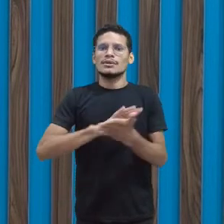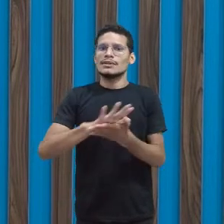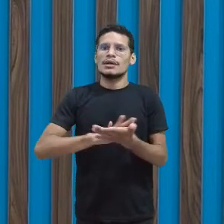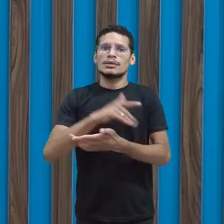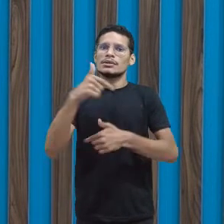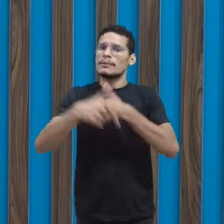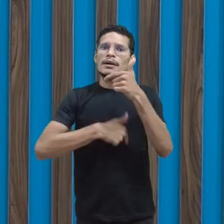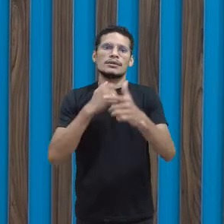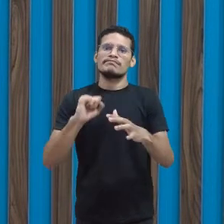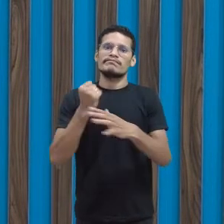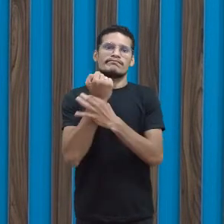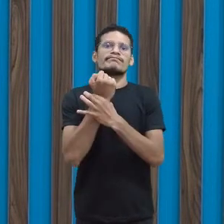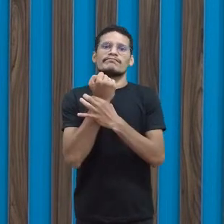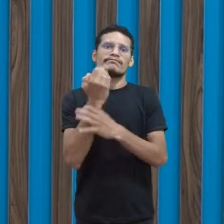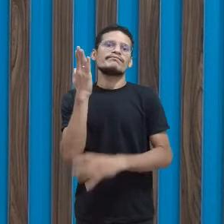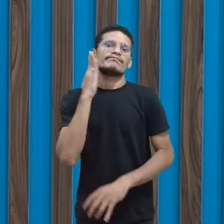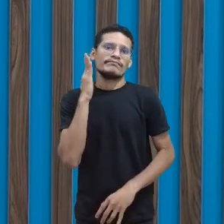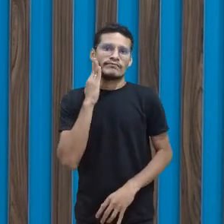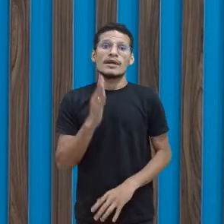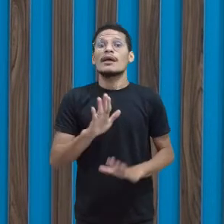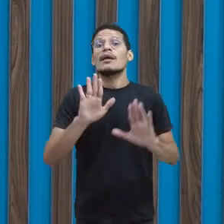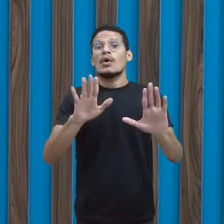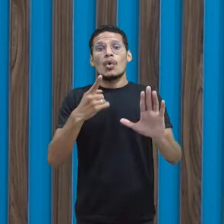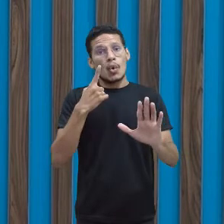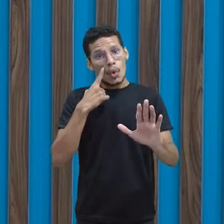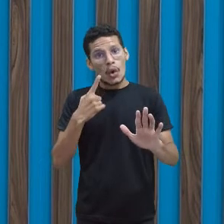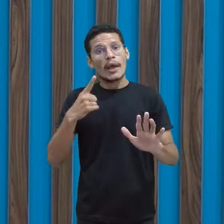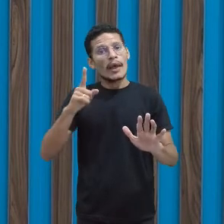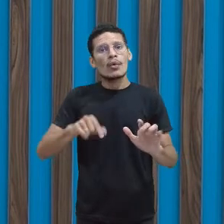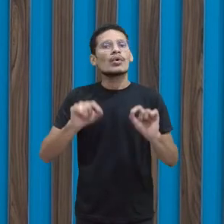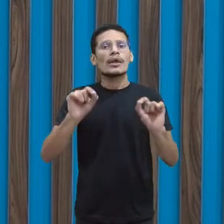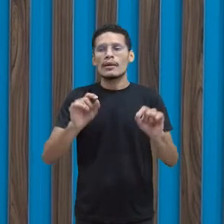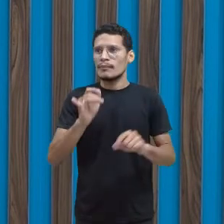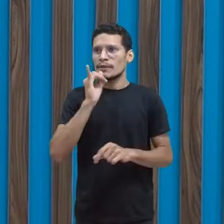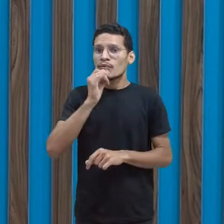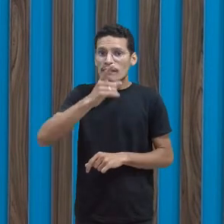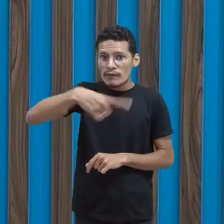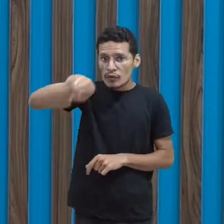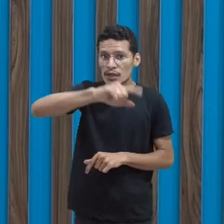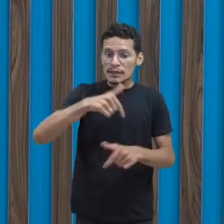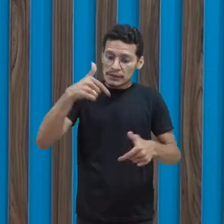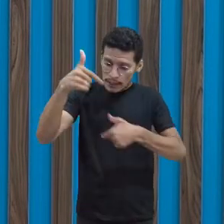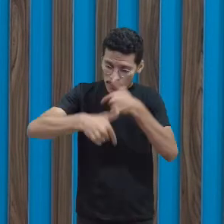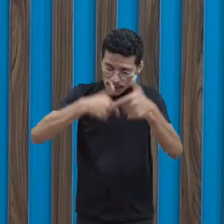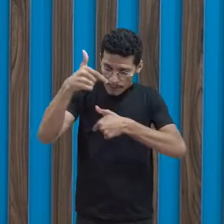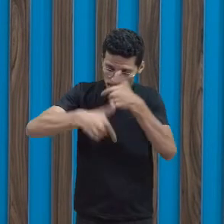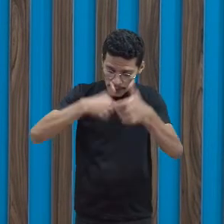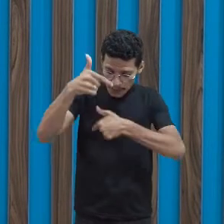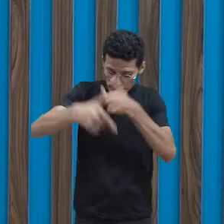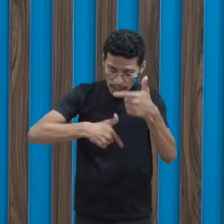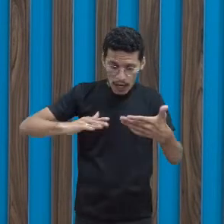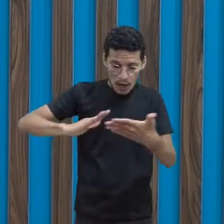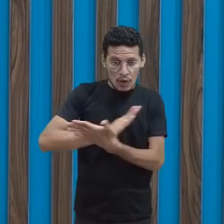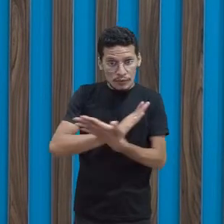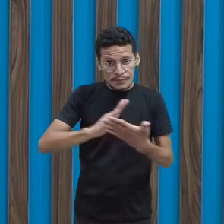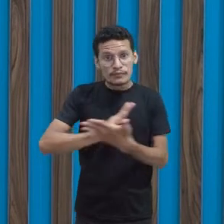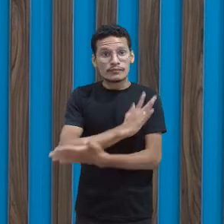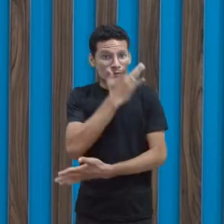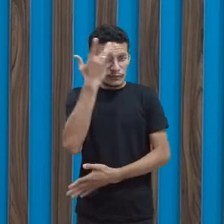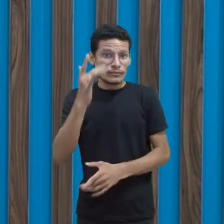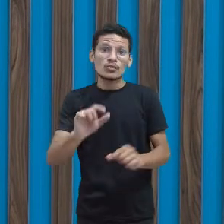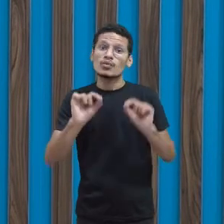trabalhistas garantidos, né? Então, é tipo aquela coisa, né? Você vai trabalhar, algumas pessoas até dizem, né,